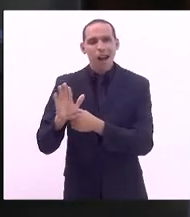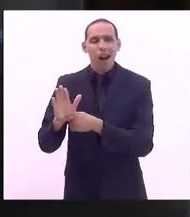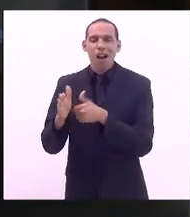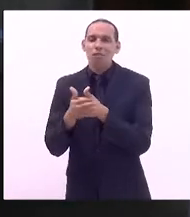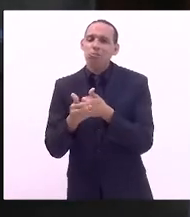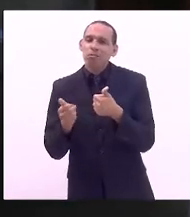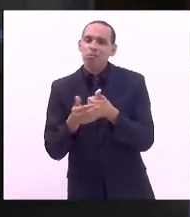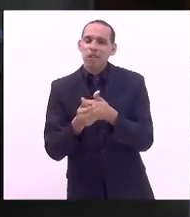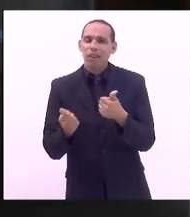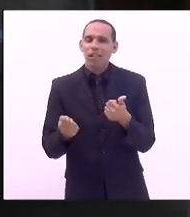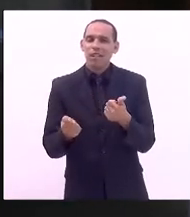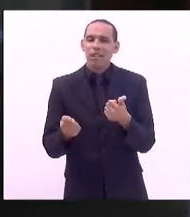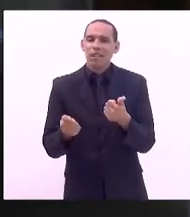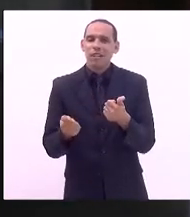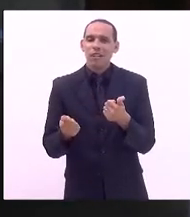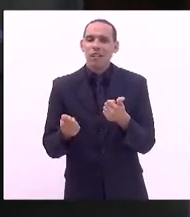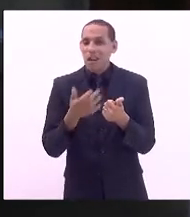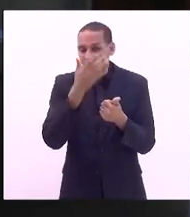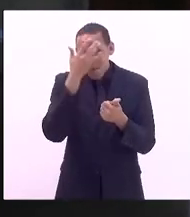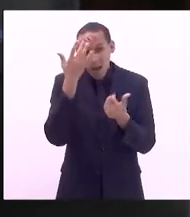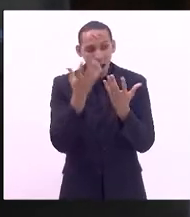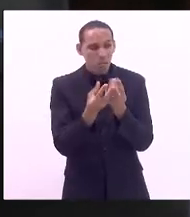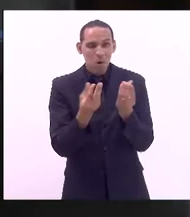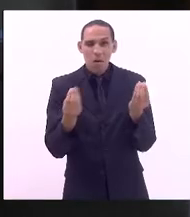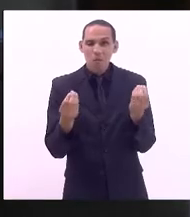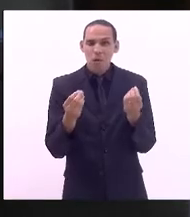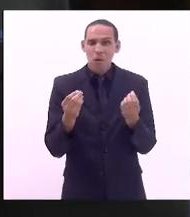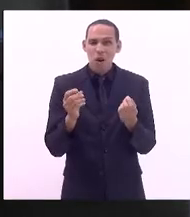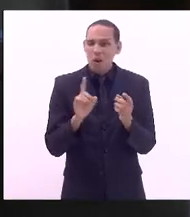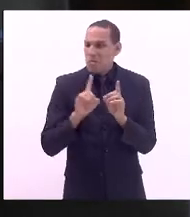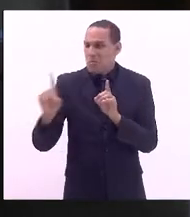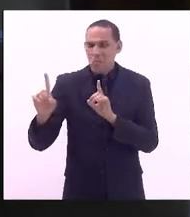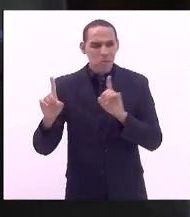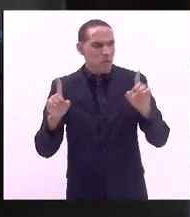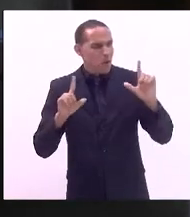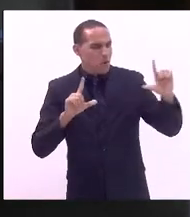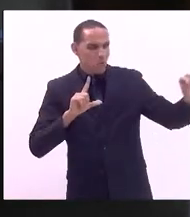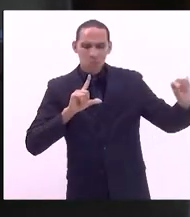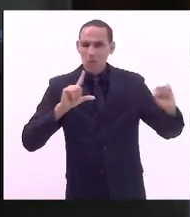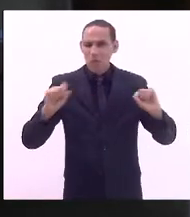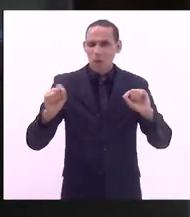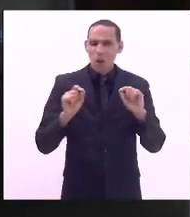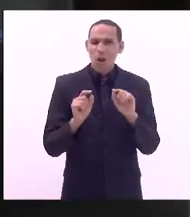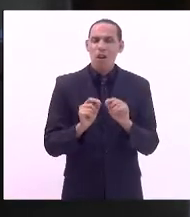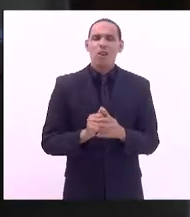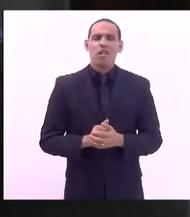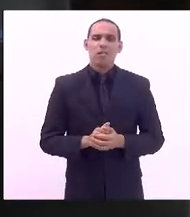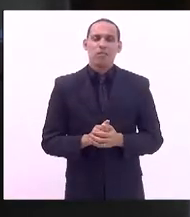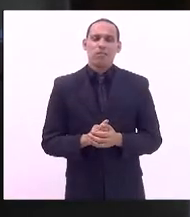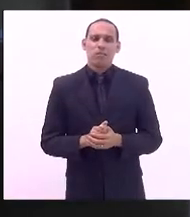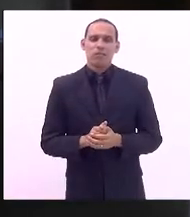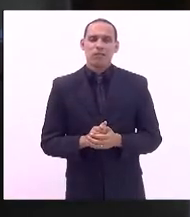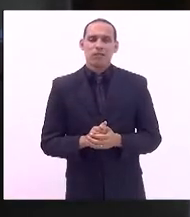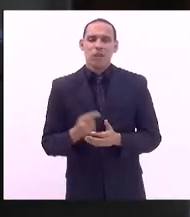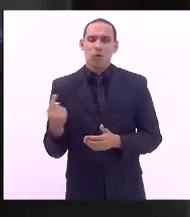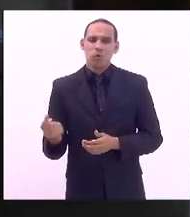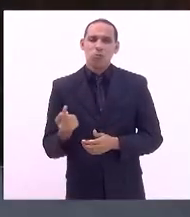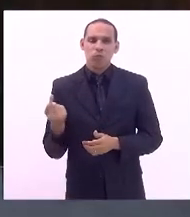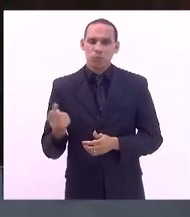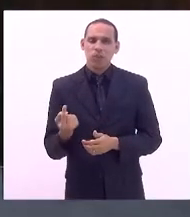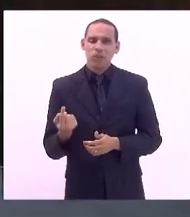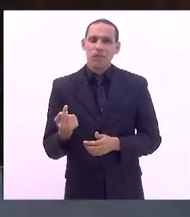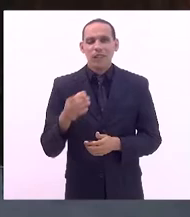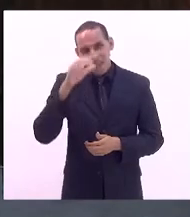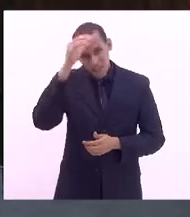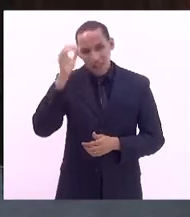conforto Olha quantas pessoas estavam isoladas pastor Nossa vejo a nossa querida